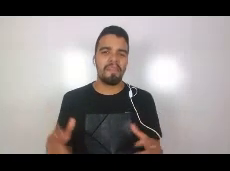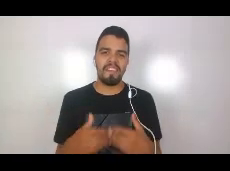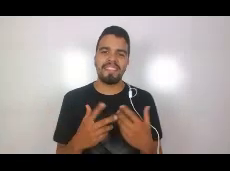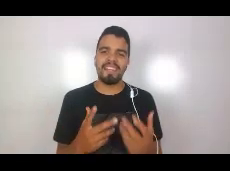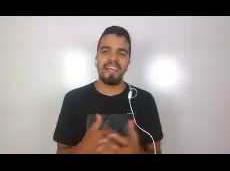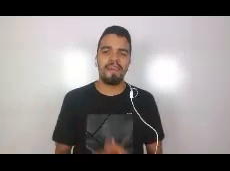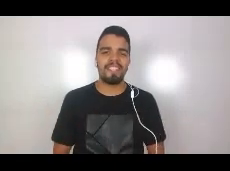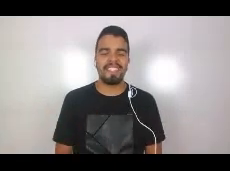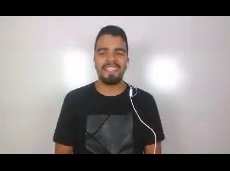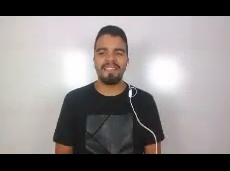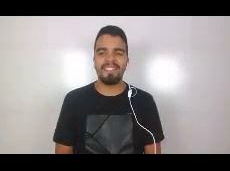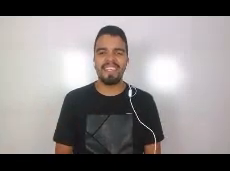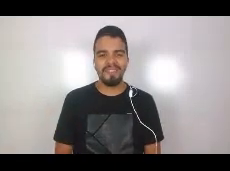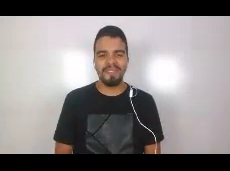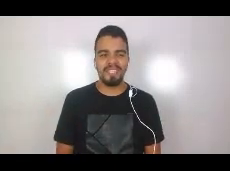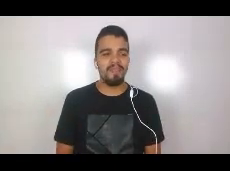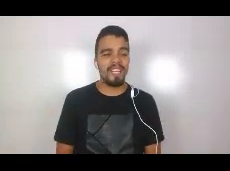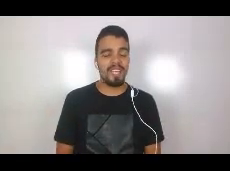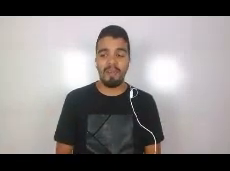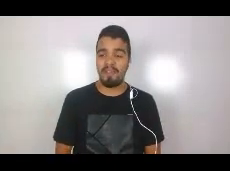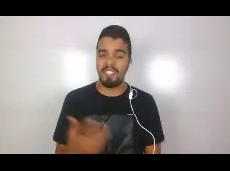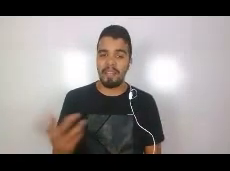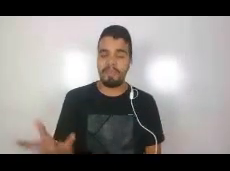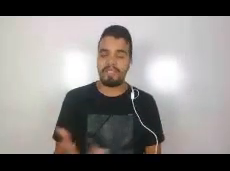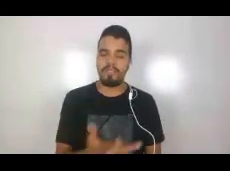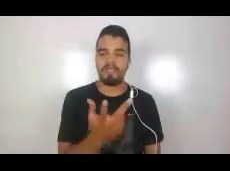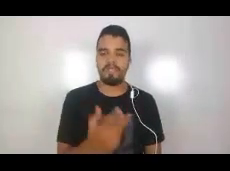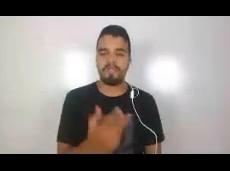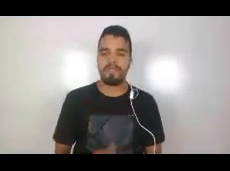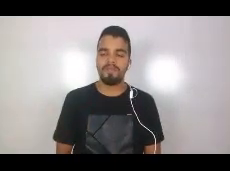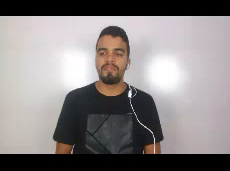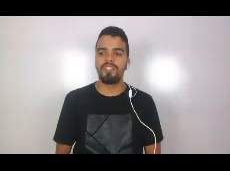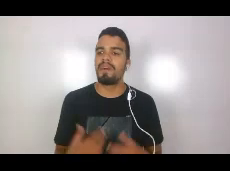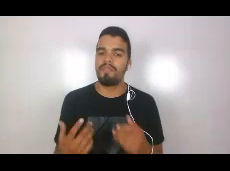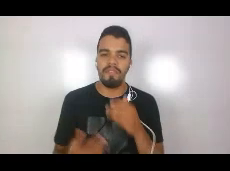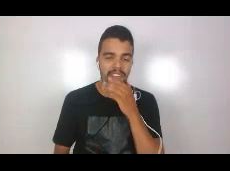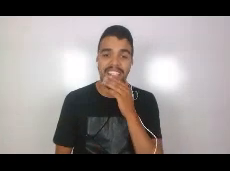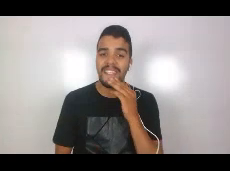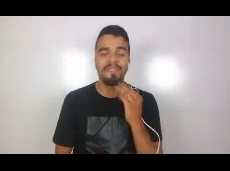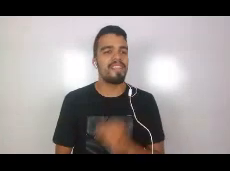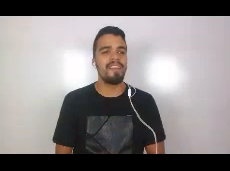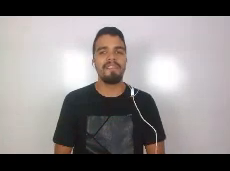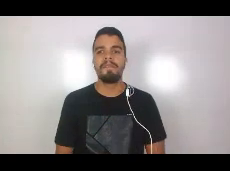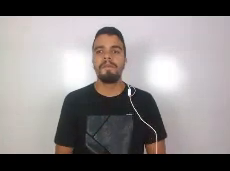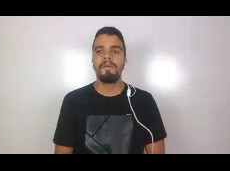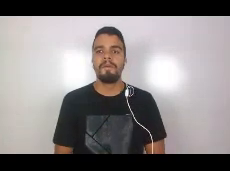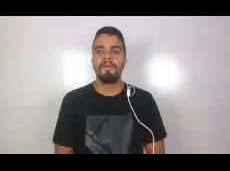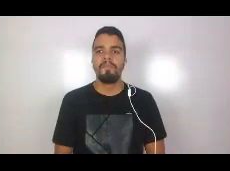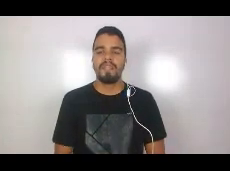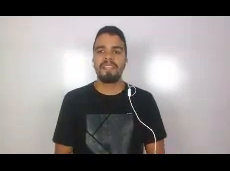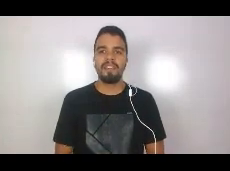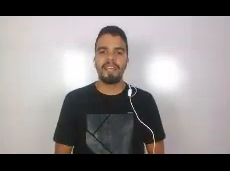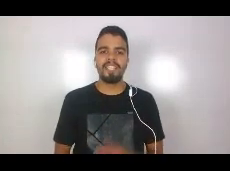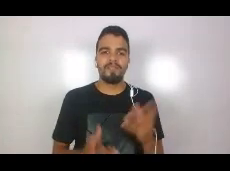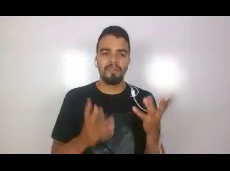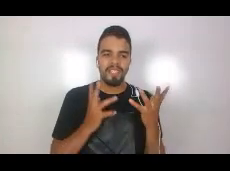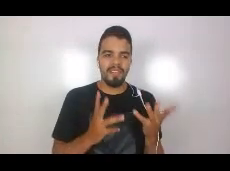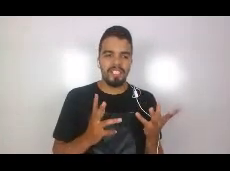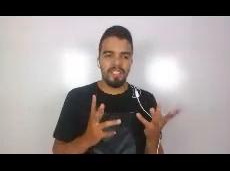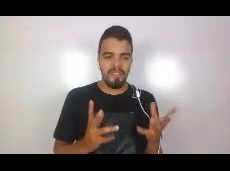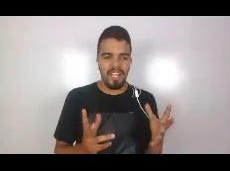livre, né, para fazer a intermediação desse conhecimento, para fazer a intermediação desse conteúdo, de uma conversa, não tem. Então,